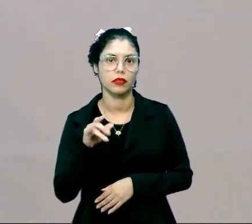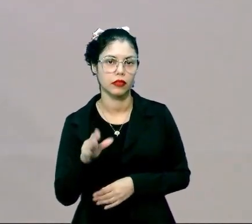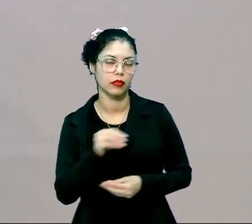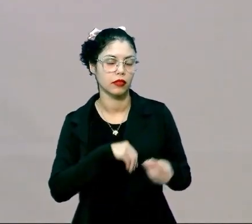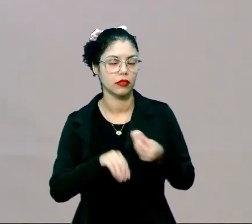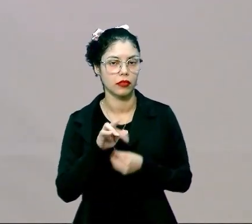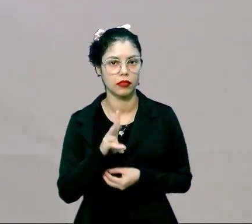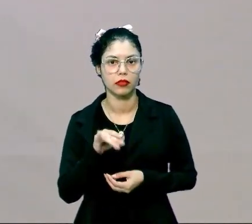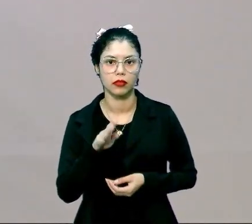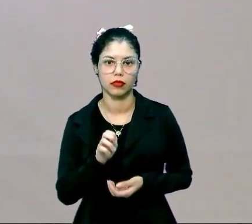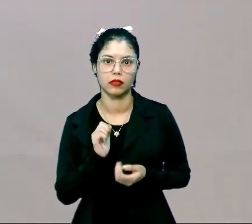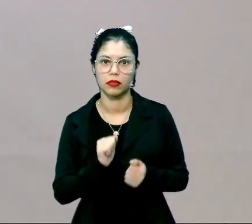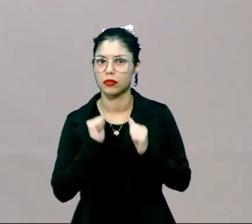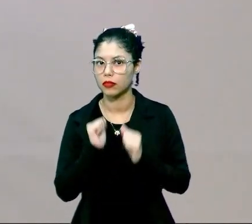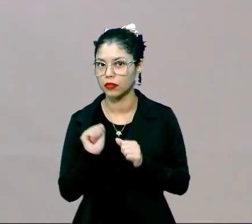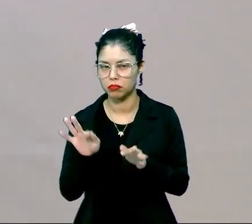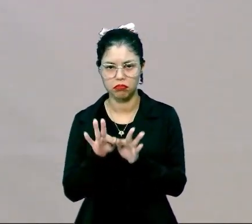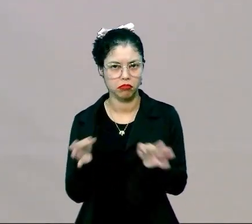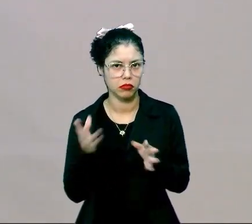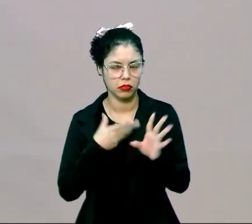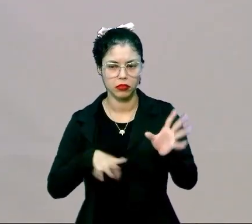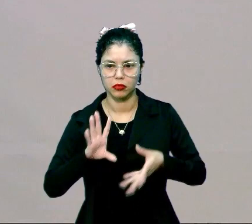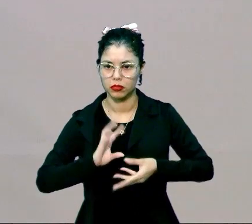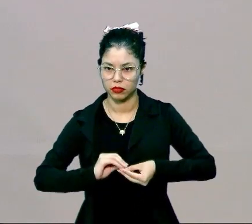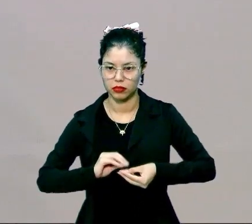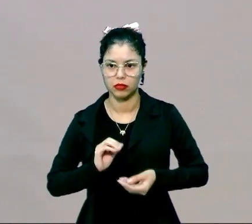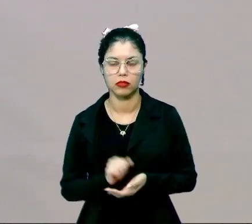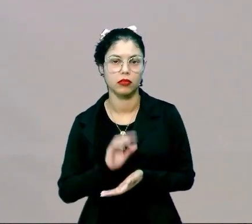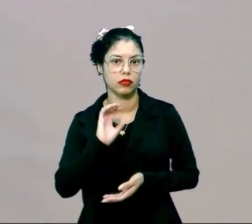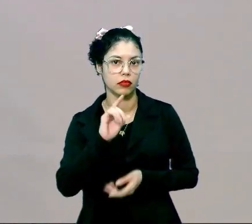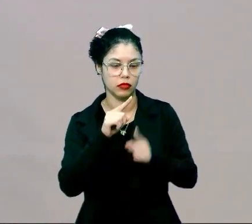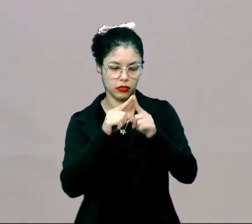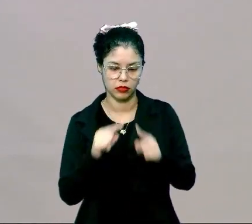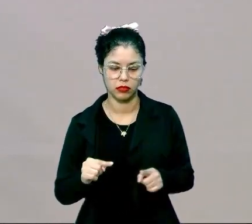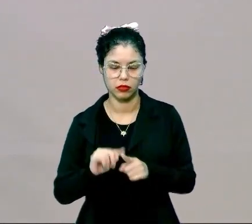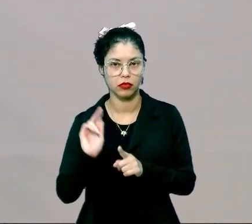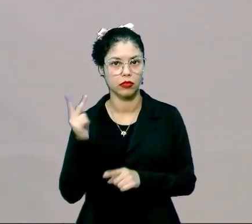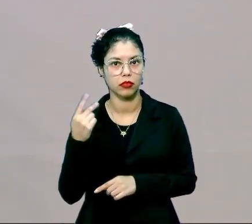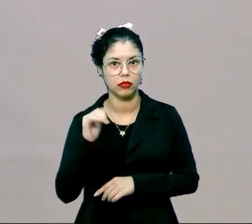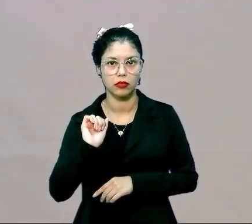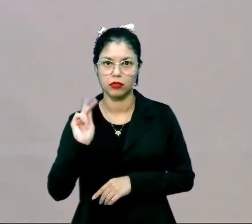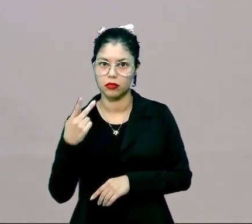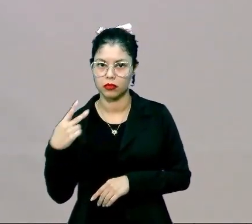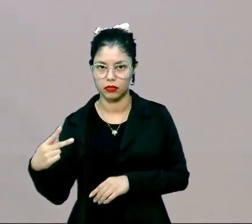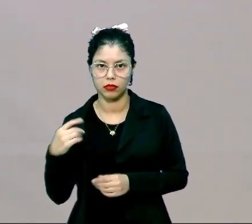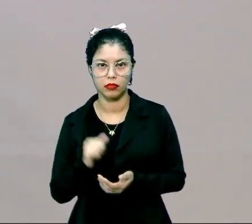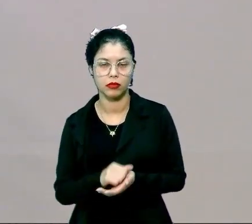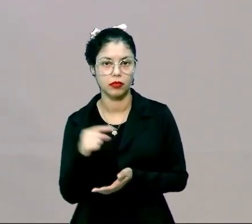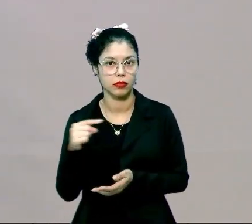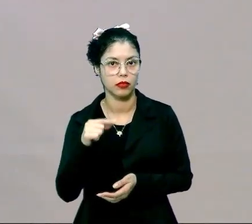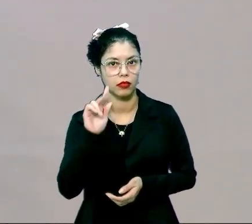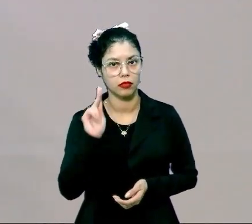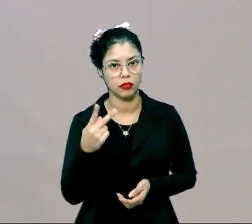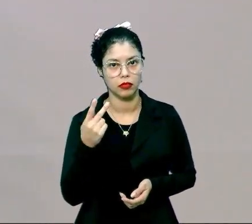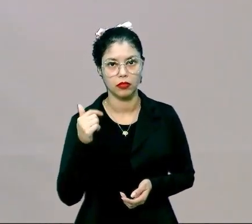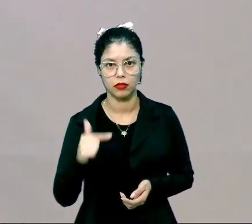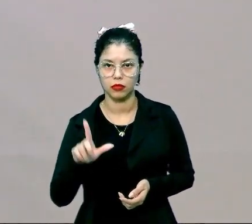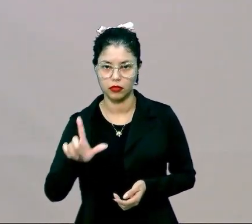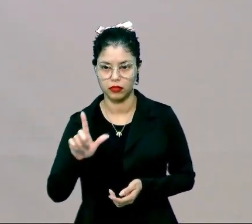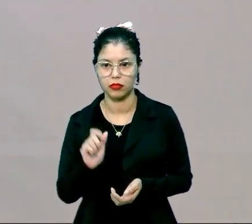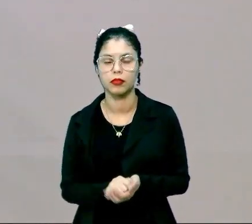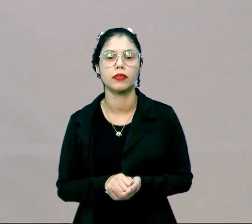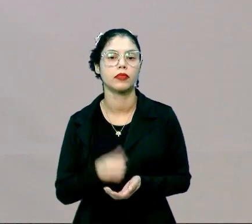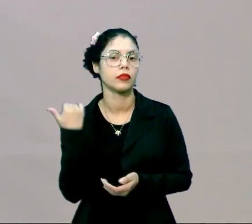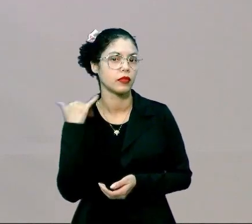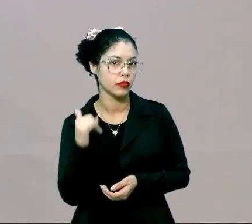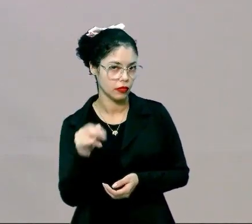dos reagentes. Ou nós podemos simplesmente resumir como ΔH é igual a HP menos HR. Lembrando que a entalpia